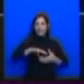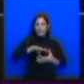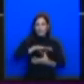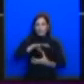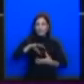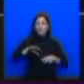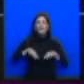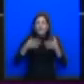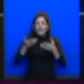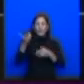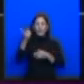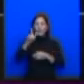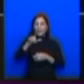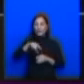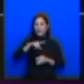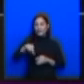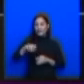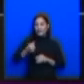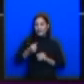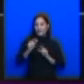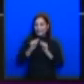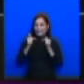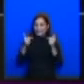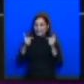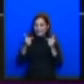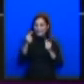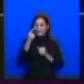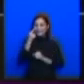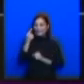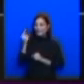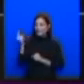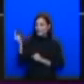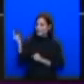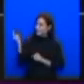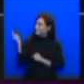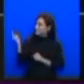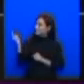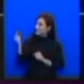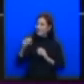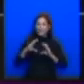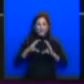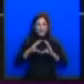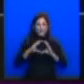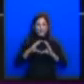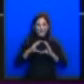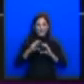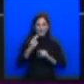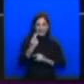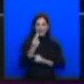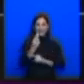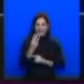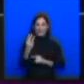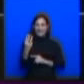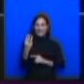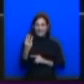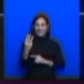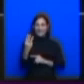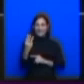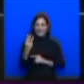Globo girando, qual será o próximo número da sorte? Bola sorteada 23, número 23.